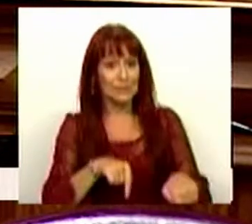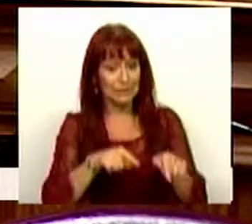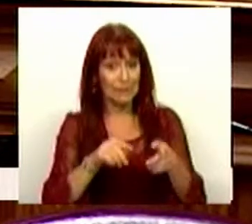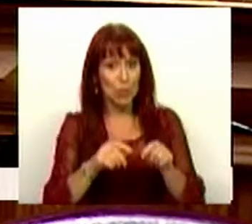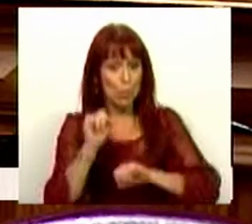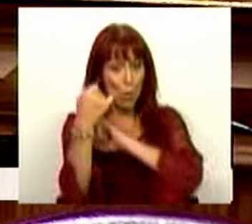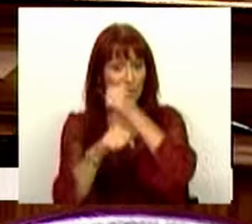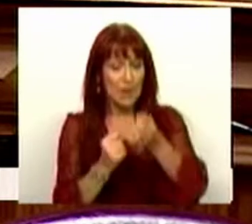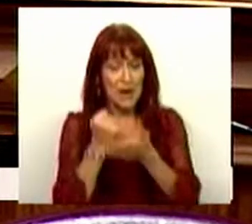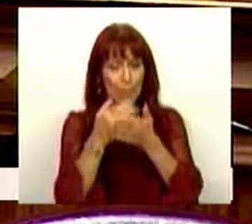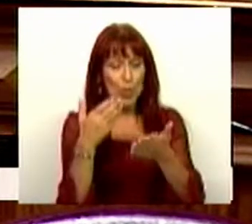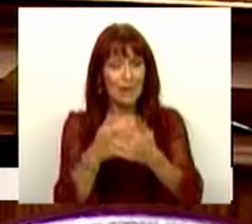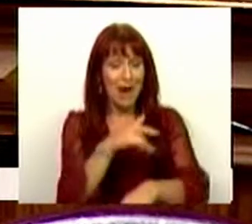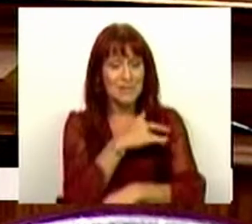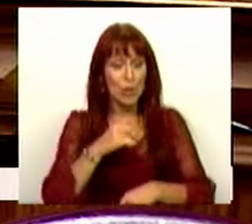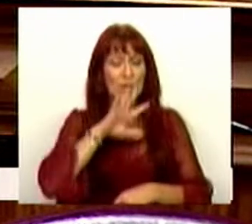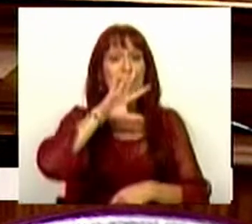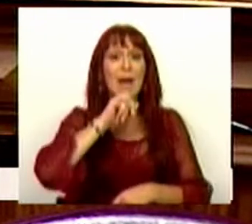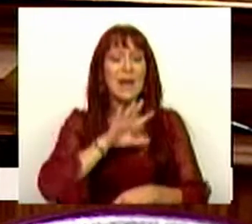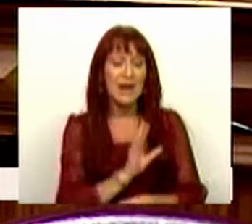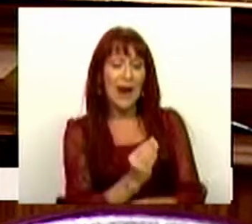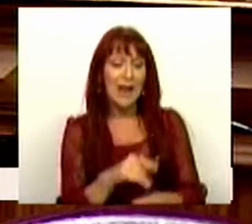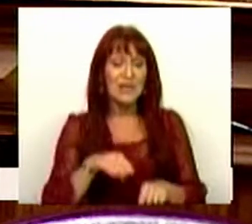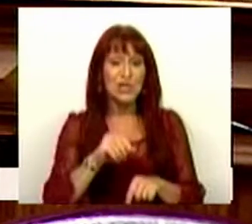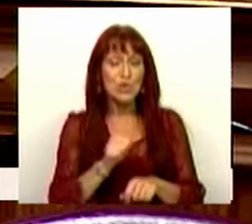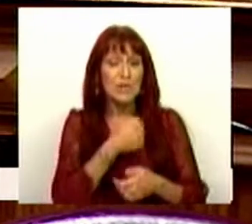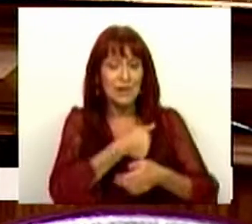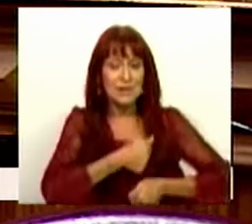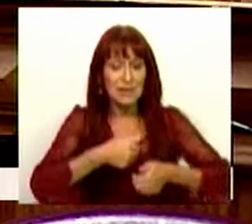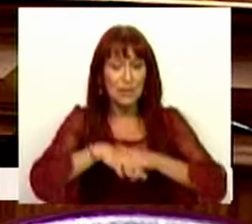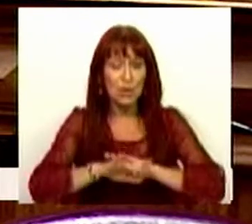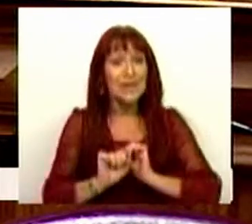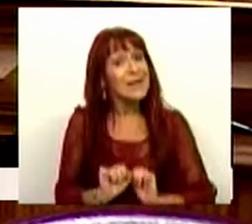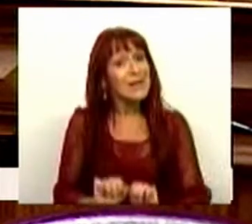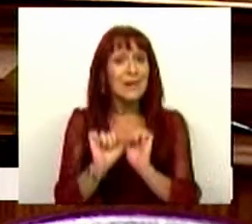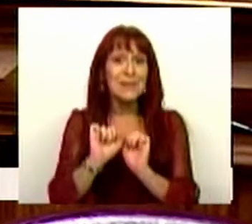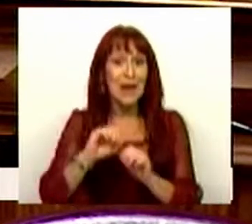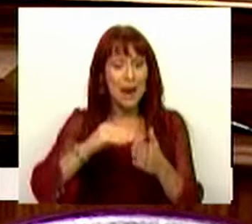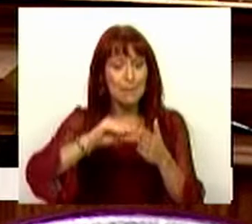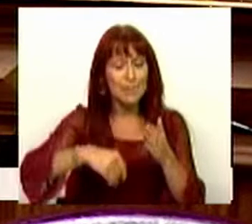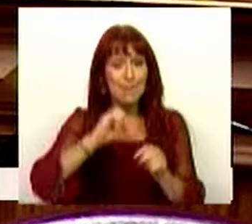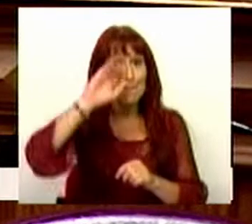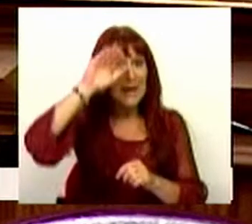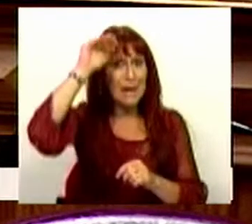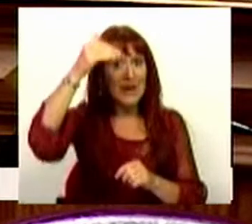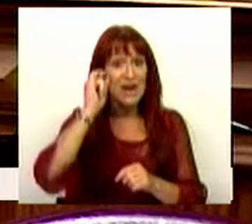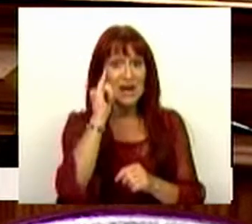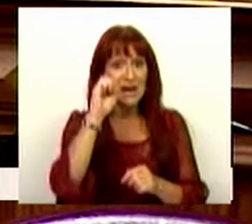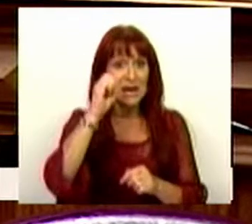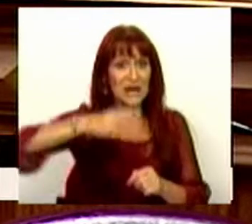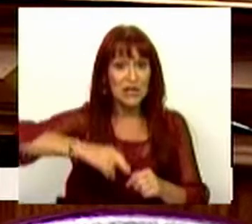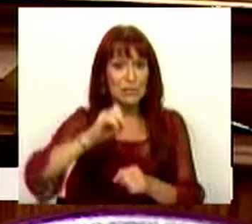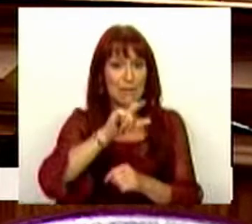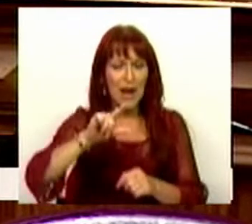o Movimento de Apoio à Saúde Materno-Infantil do Distrito da Guarda, e ao seu primeiro subscritor, Ismael